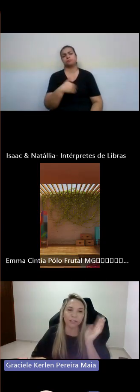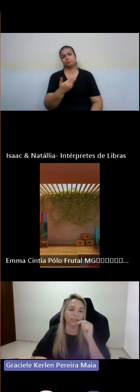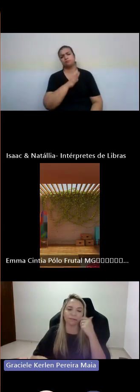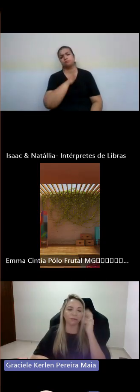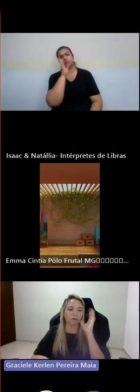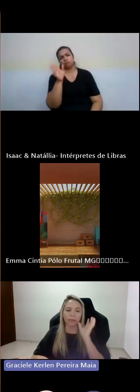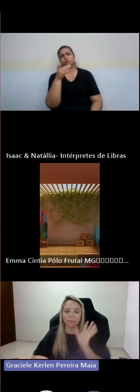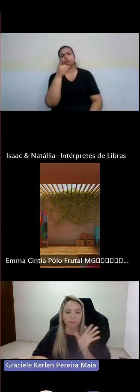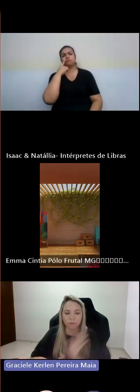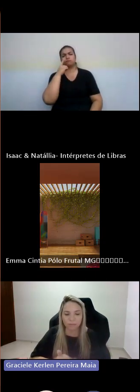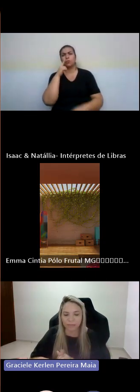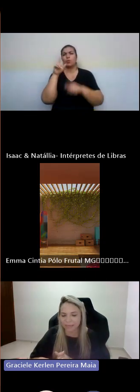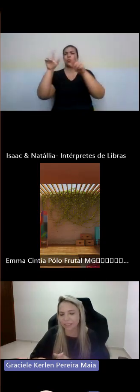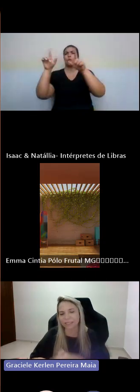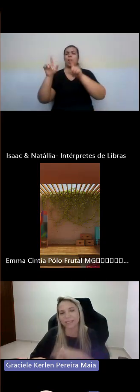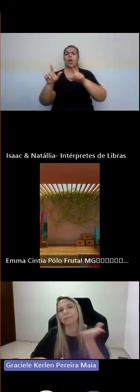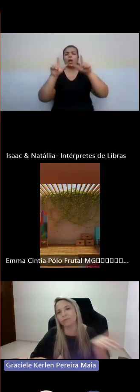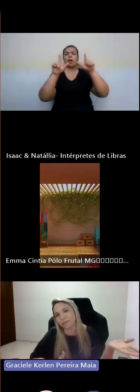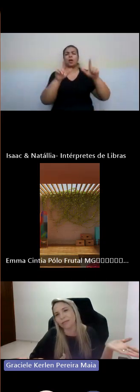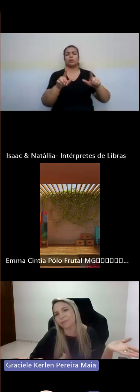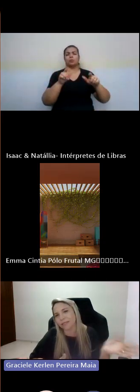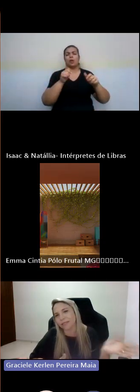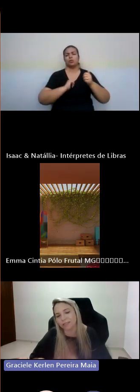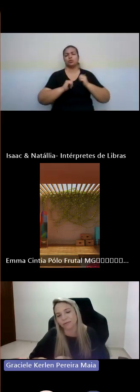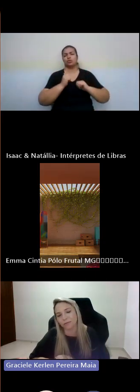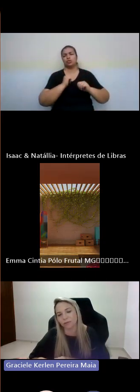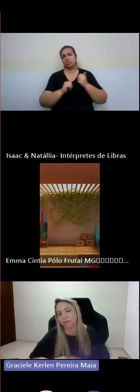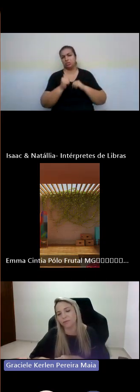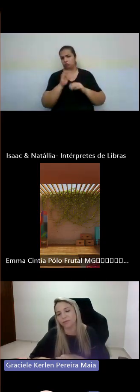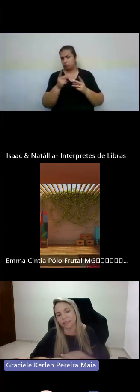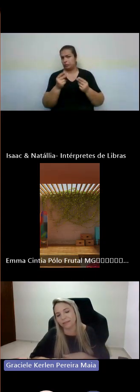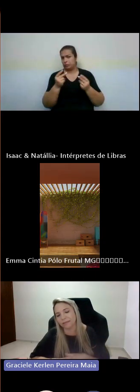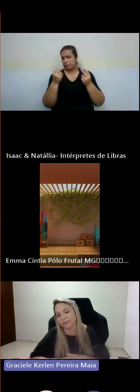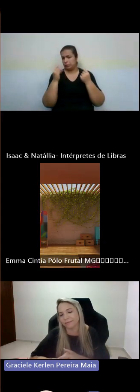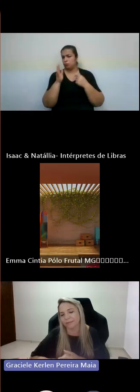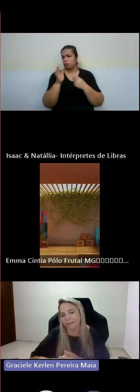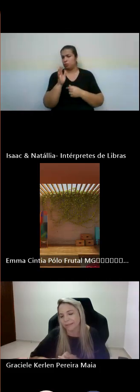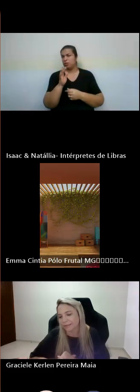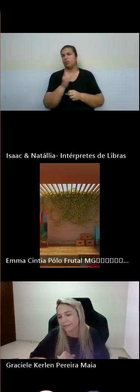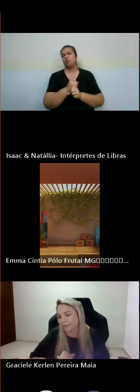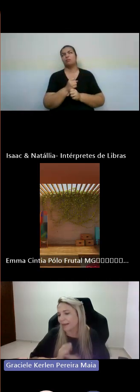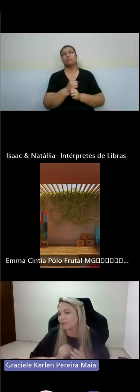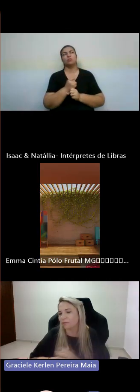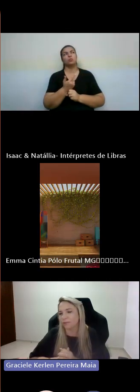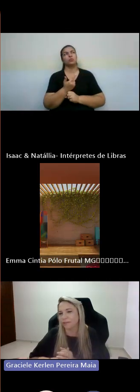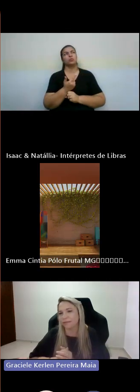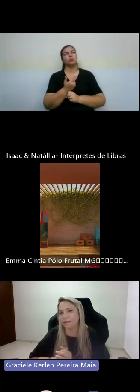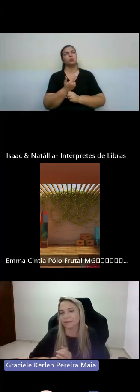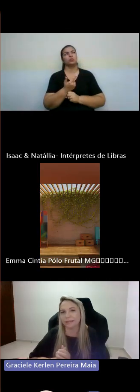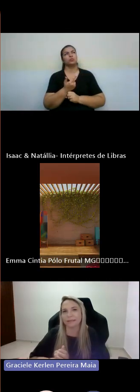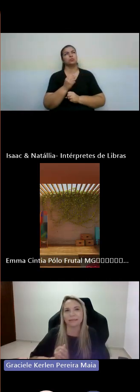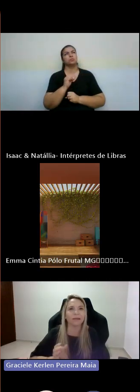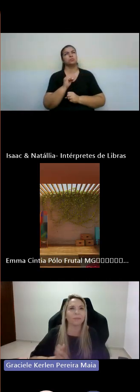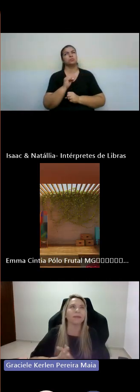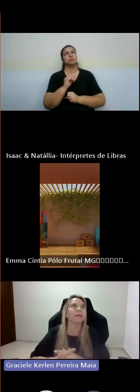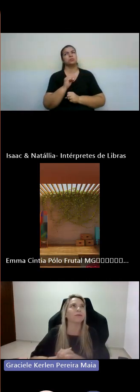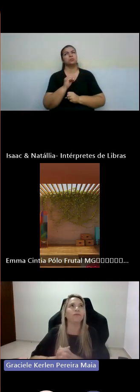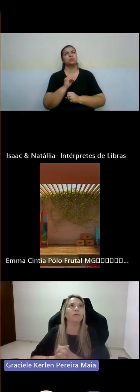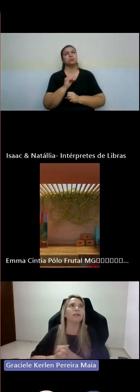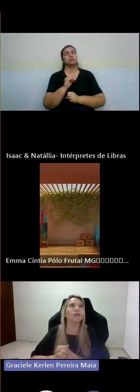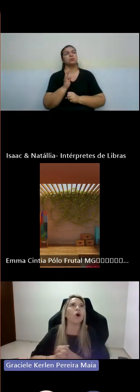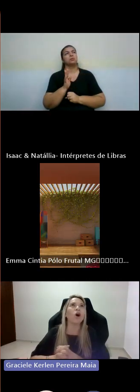de uma artista, não me lembro também o nome dessa artista, já tem muito tempo, tá, gente? Isso foi 2000 e sei lá, 2016, não,